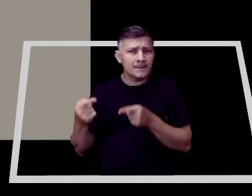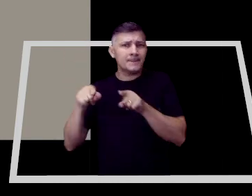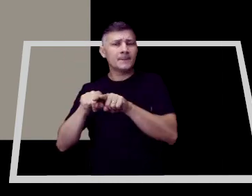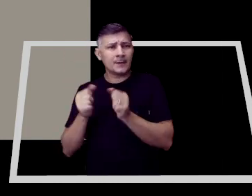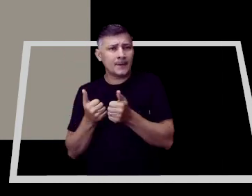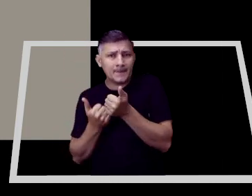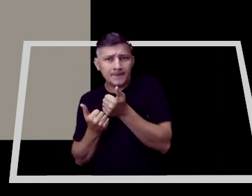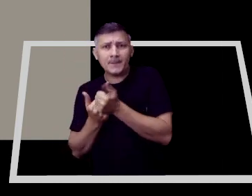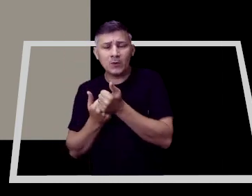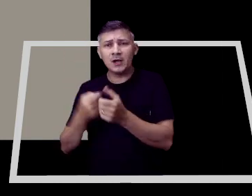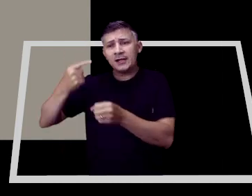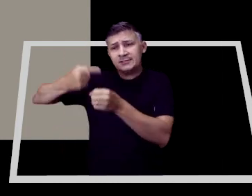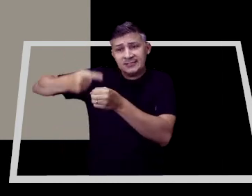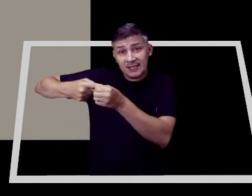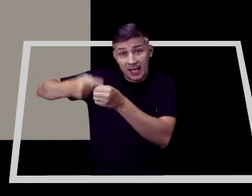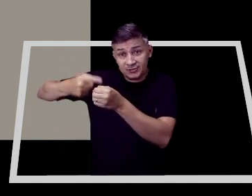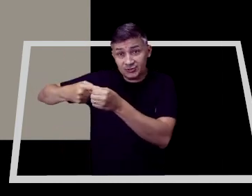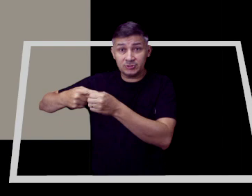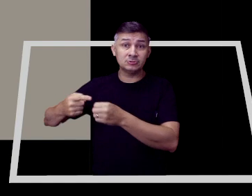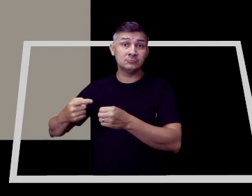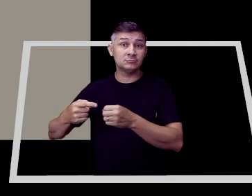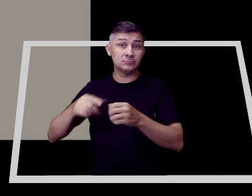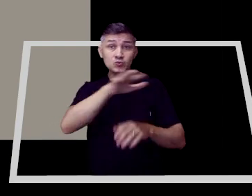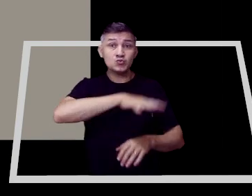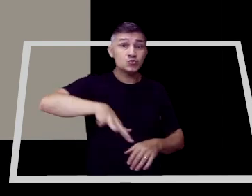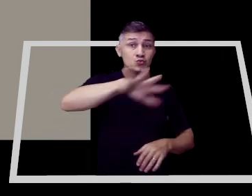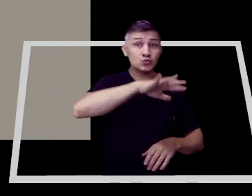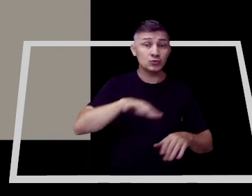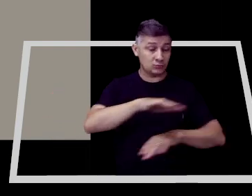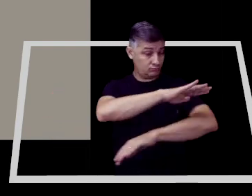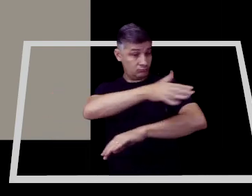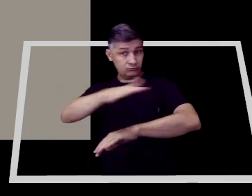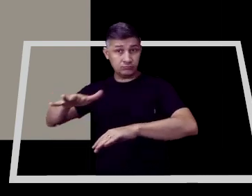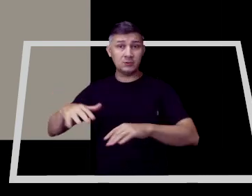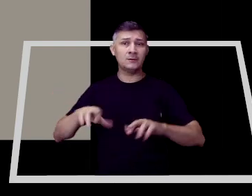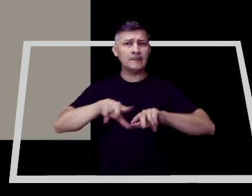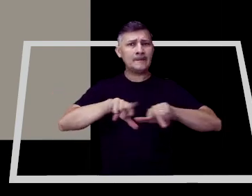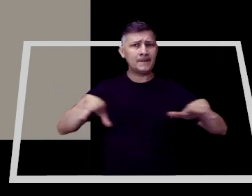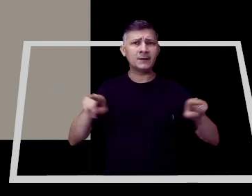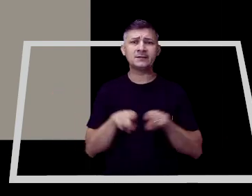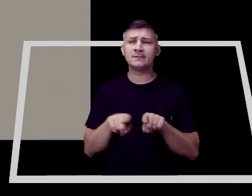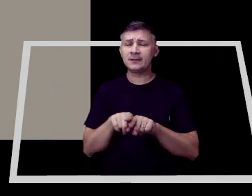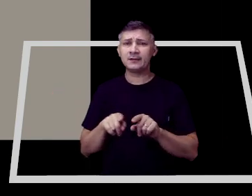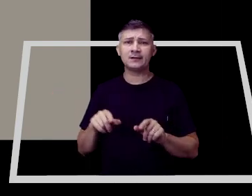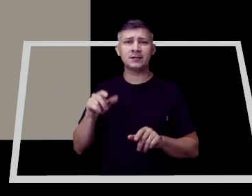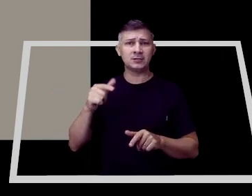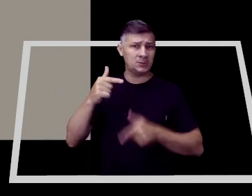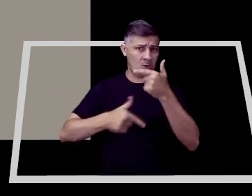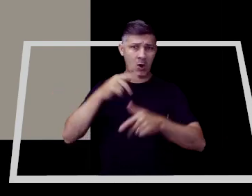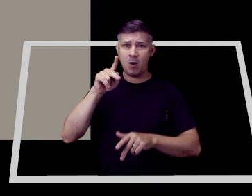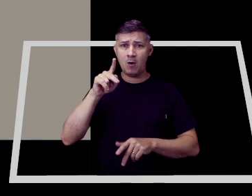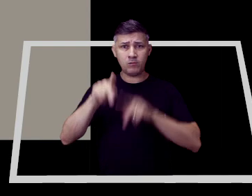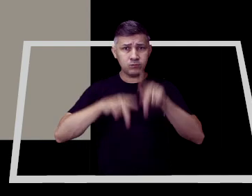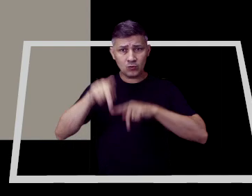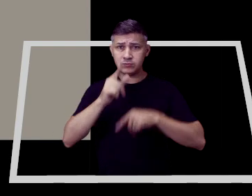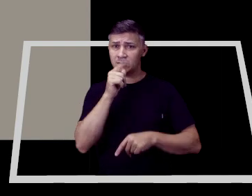de aproximação da cidade às suas bordas, às suas margens, para um desfrute, talvez público,